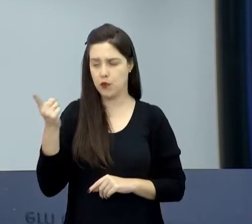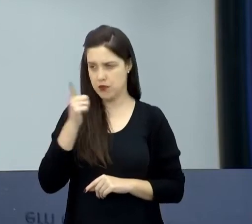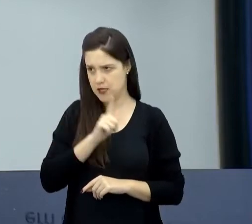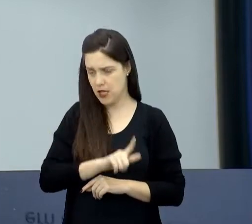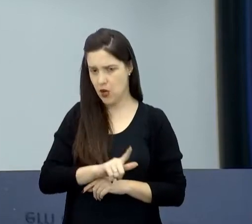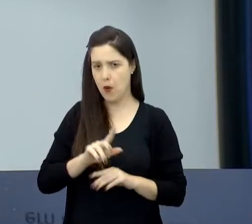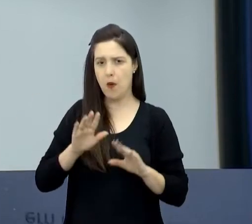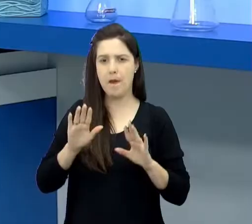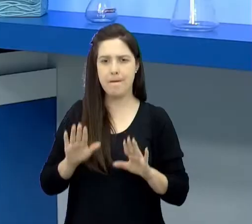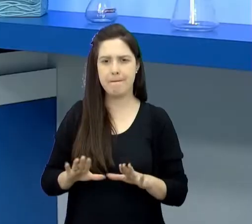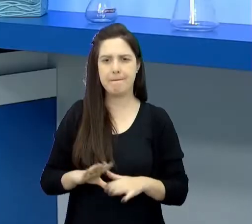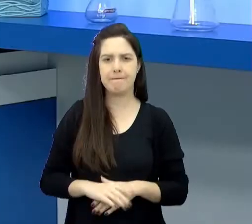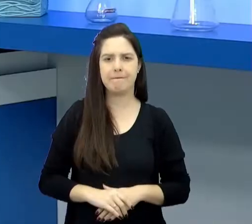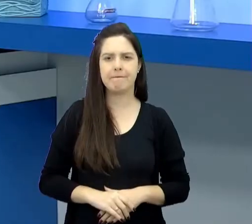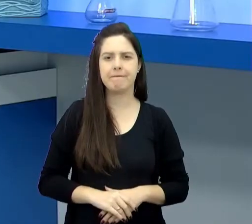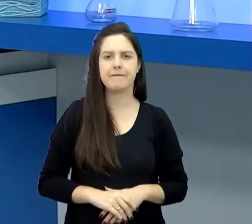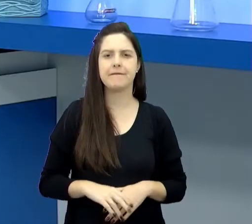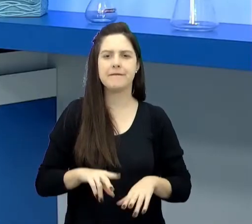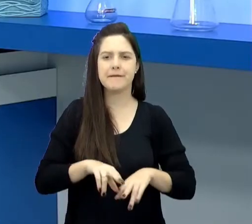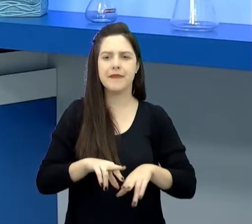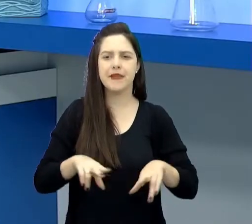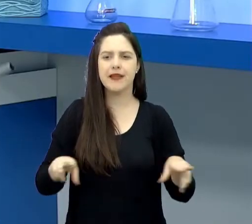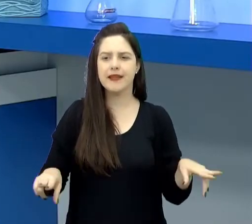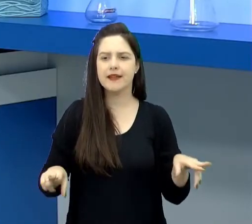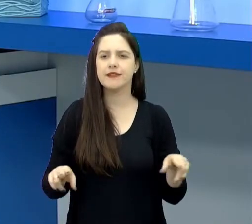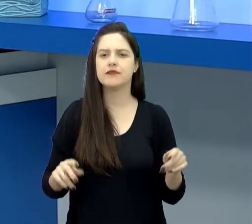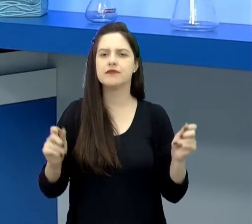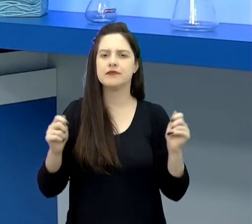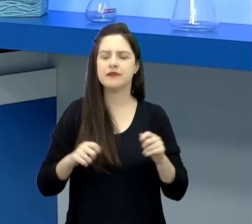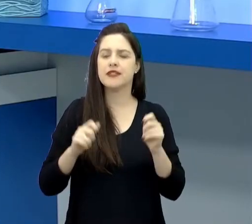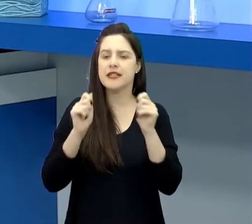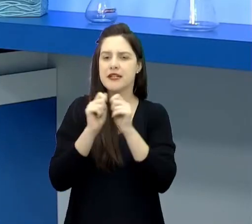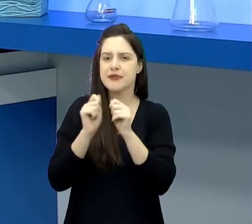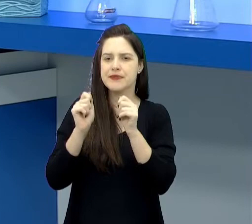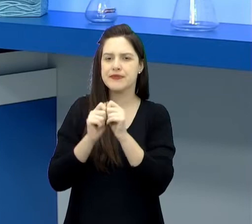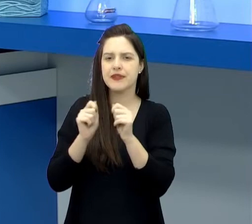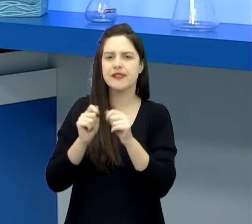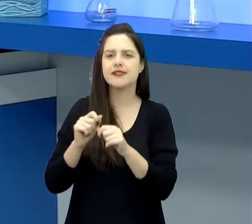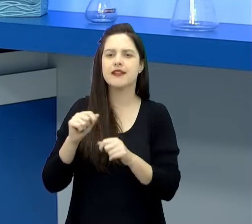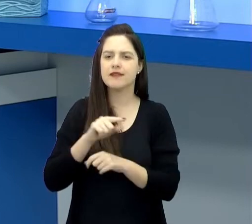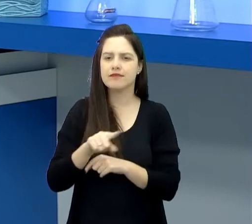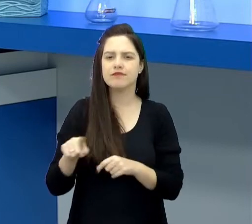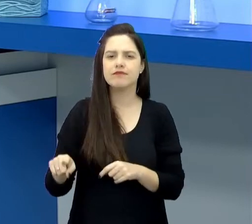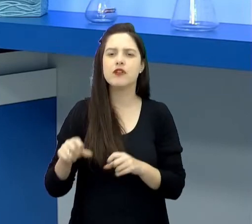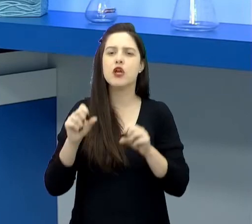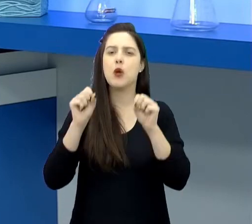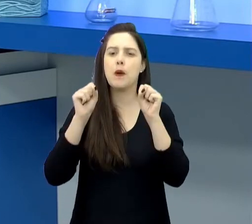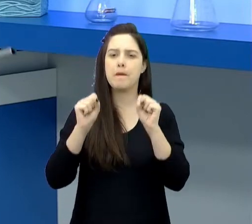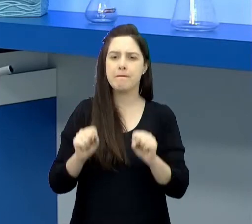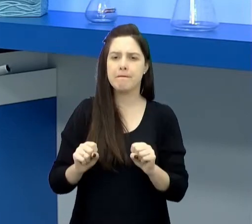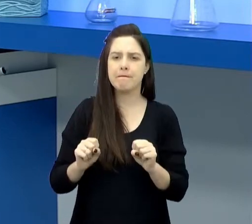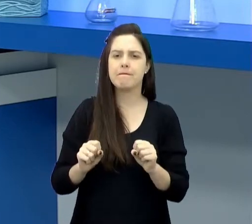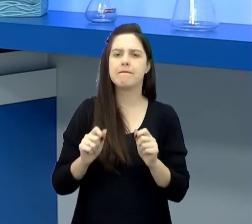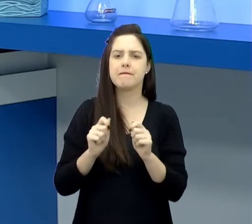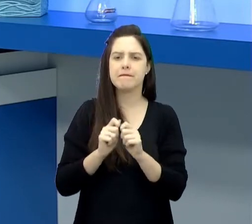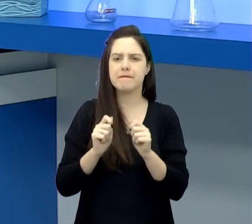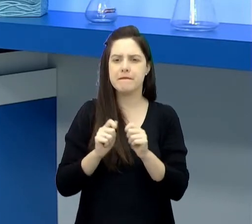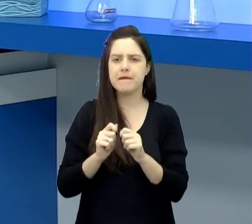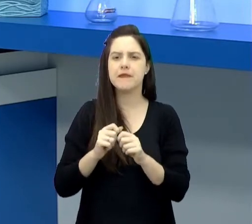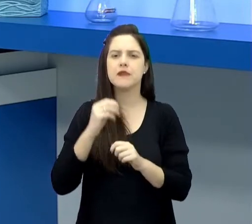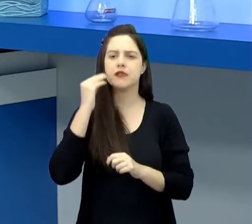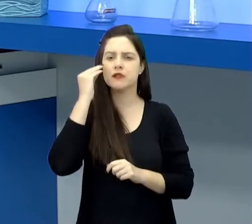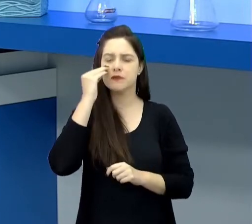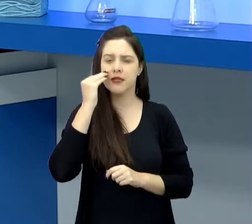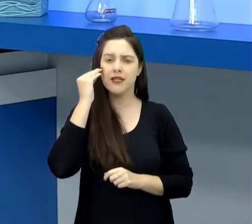meu interesse. E hoje em dia tem bastantes blogs que falam sobre educação financeira, inclusive blogs sérios, que dá até para a gente